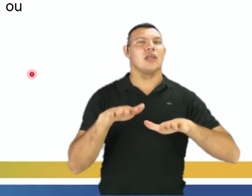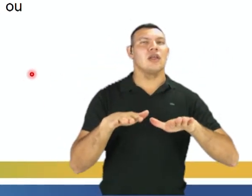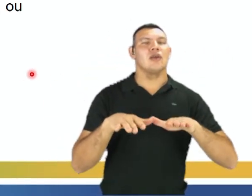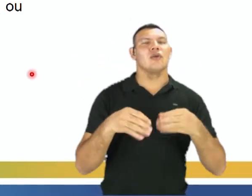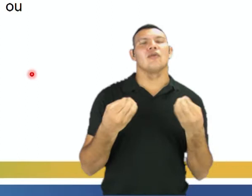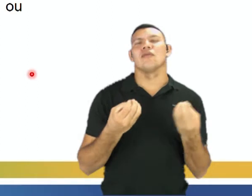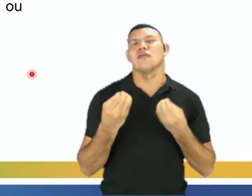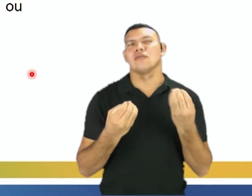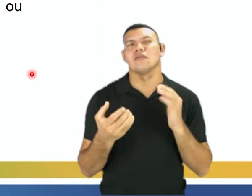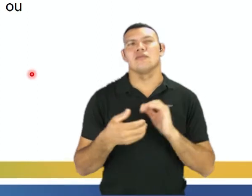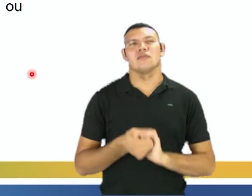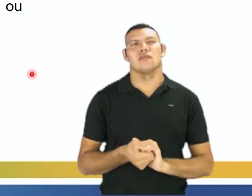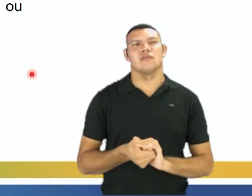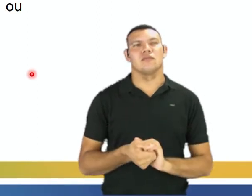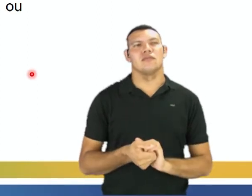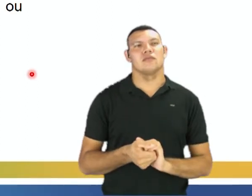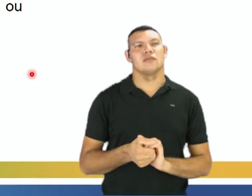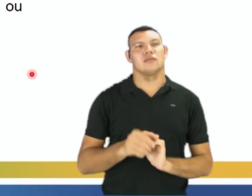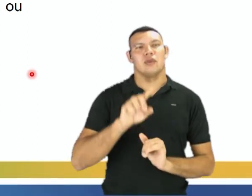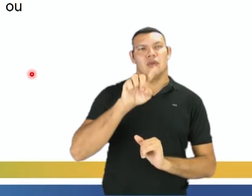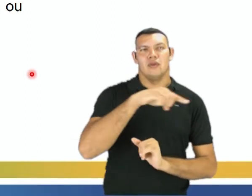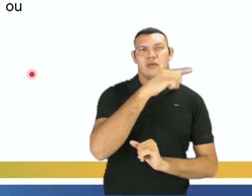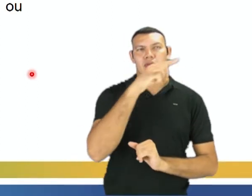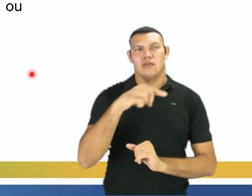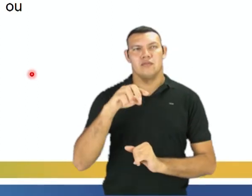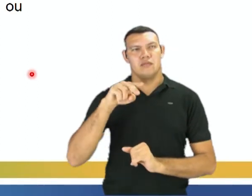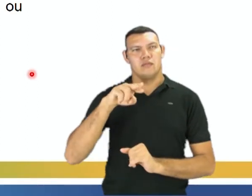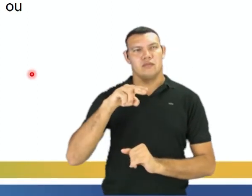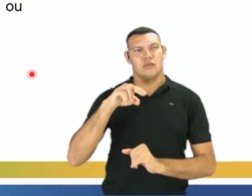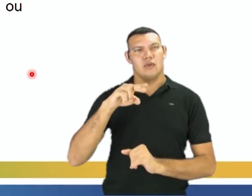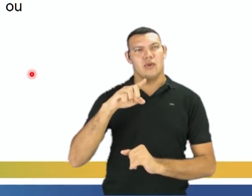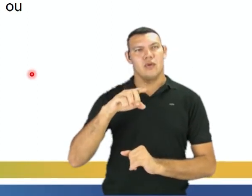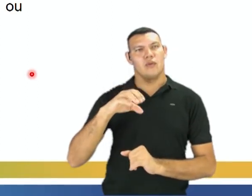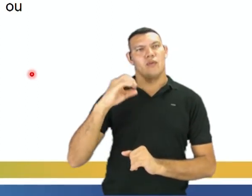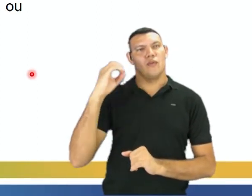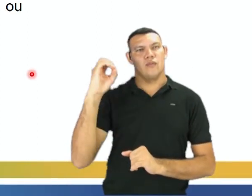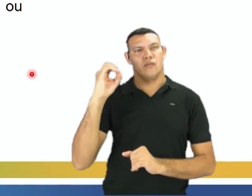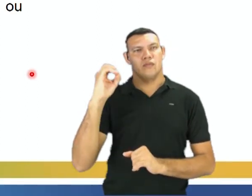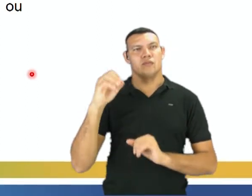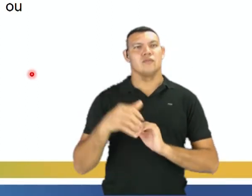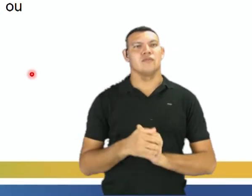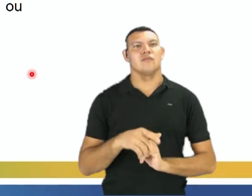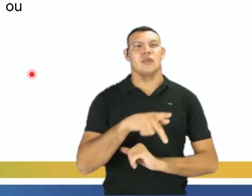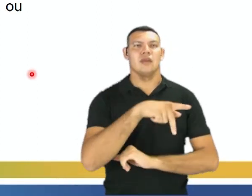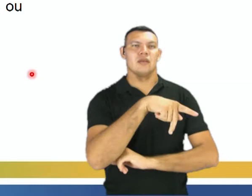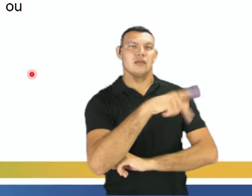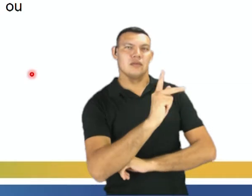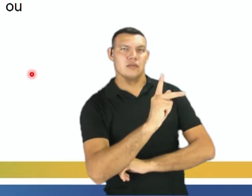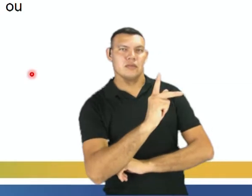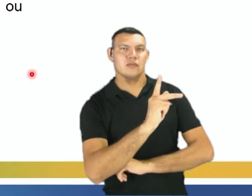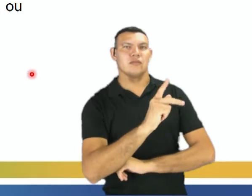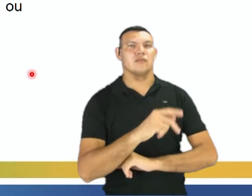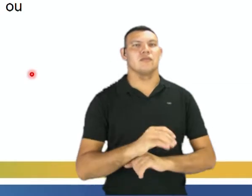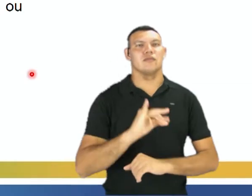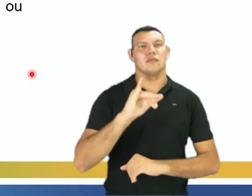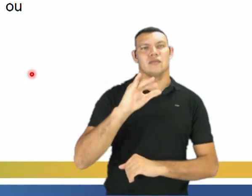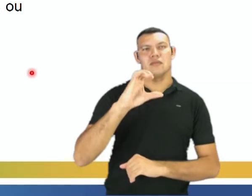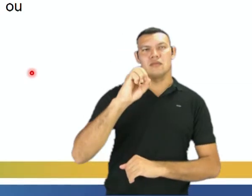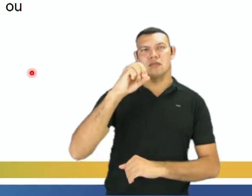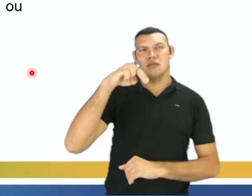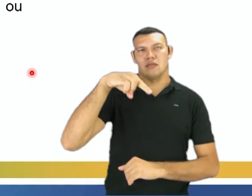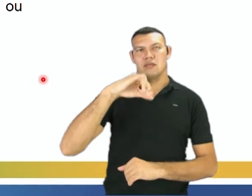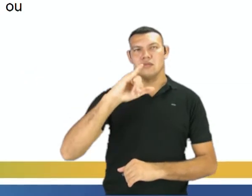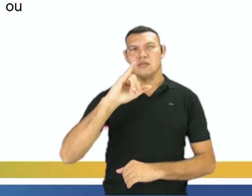os ácidos, o grau de dissociação quando a gente trabalhar com as bases e a constante de ionização que